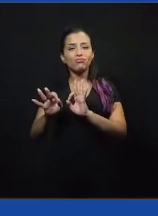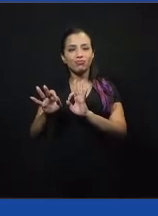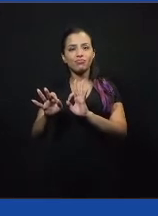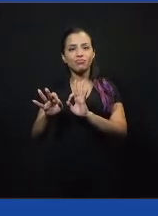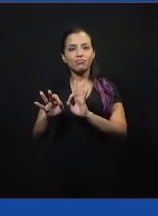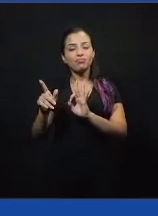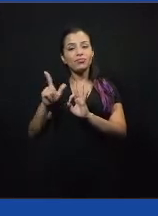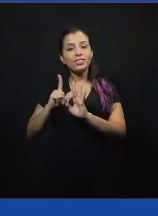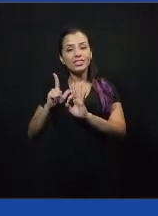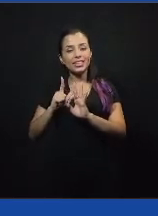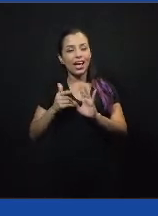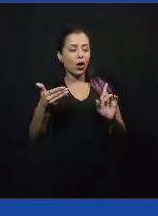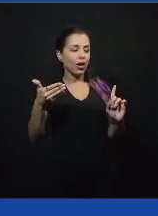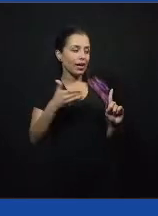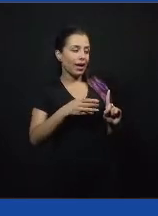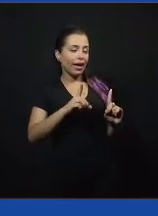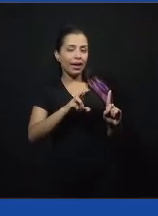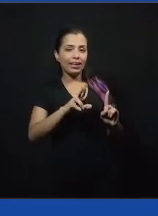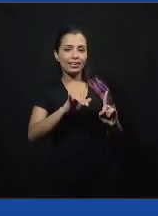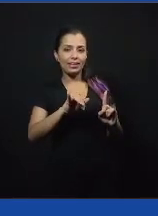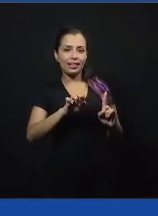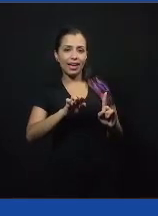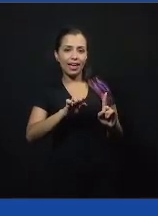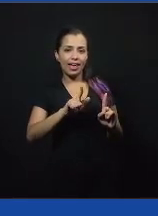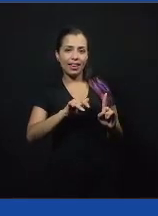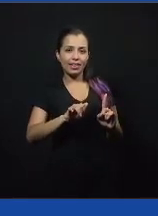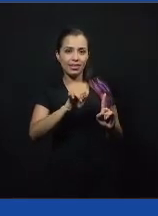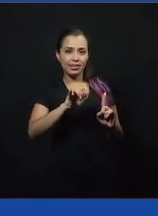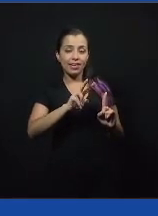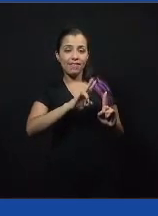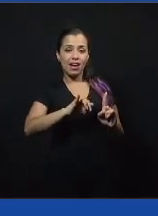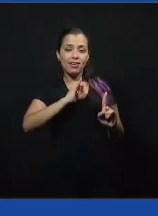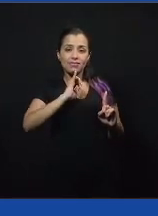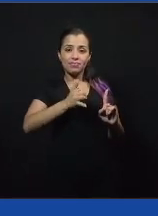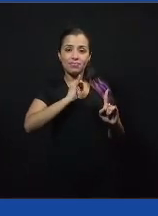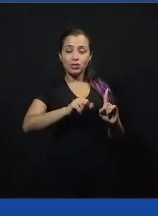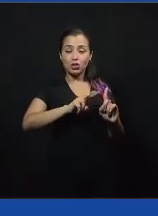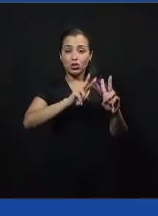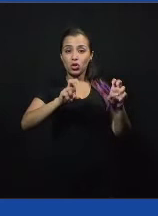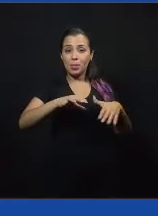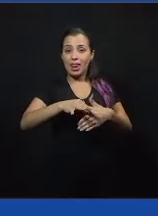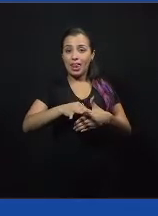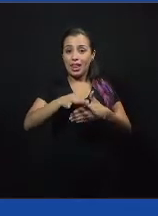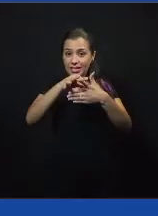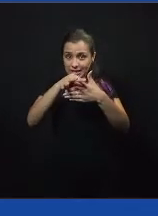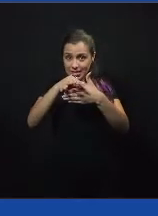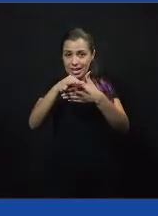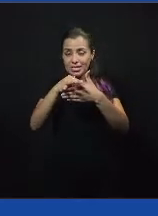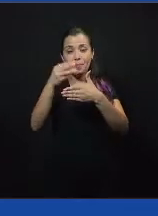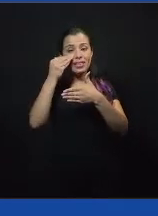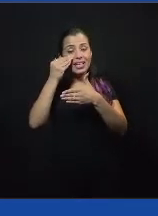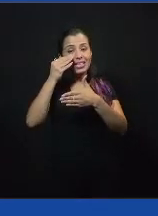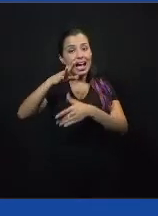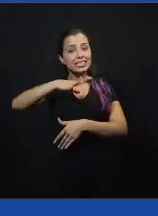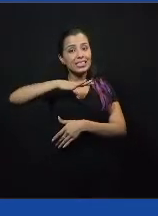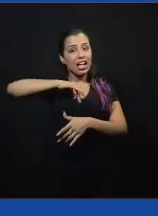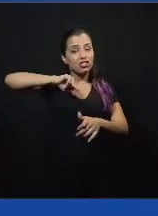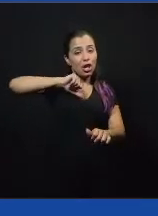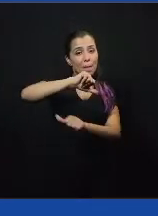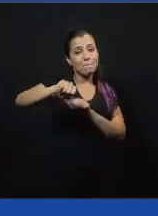dela Adriele que vai falar com a gente é sobre liderança as coletivas para mudar a cidade